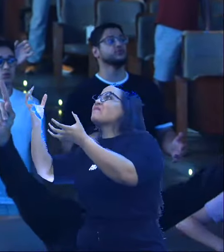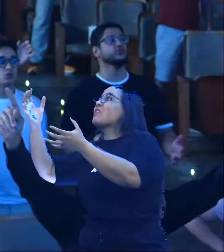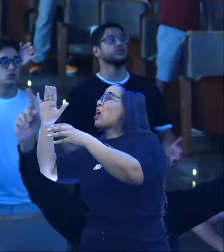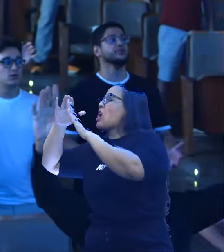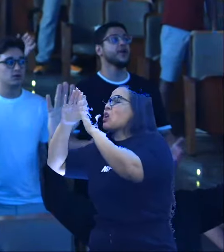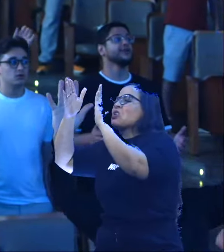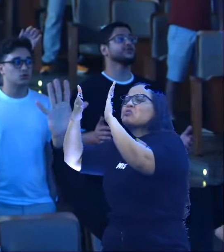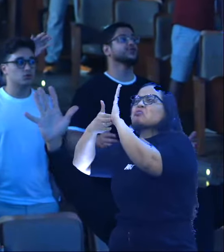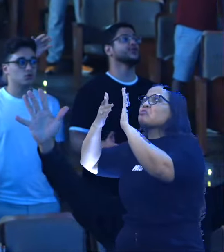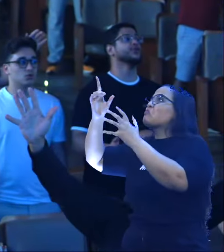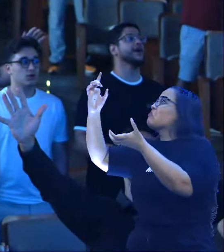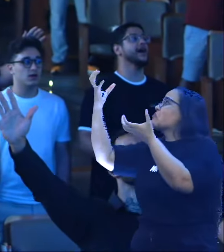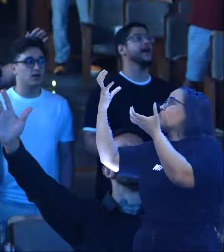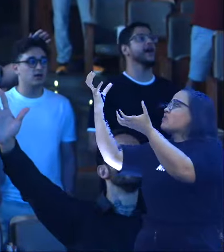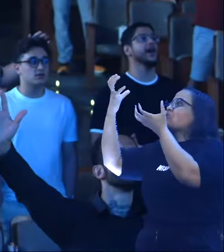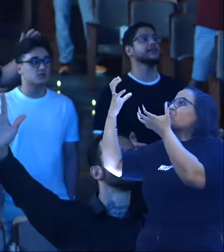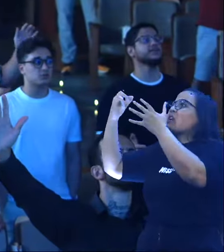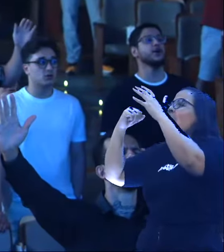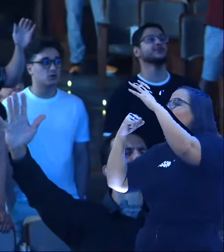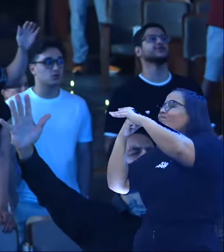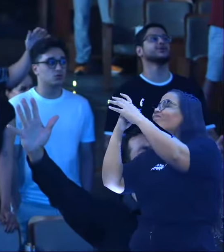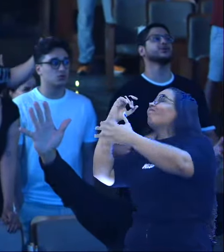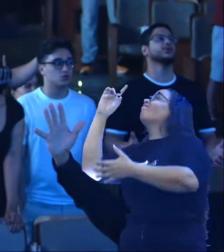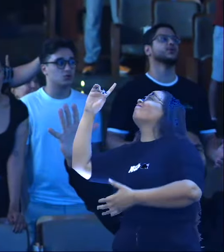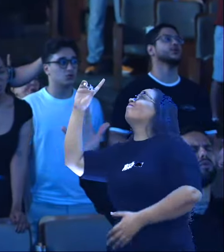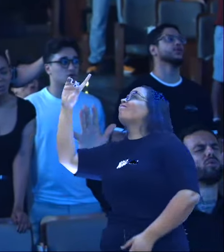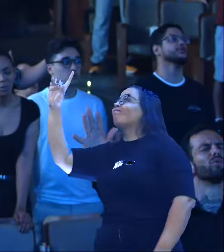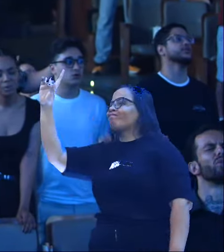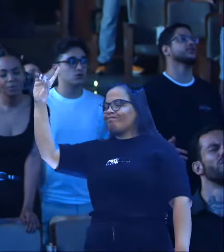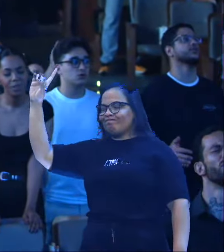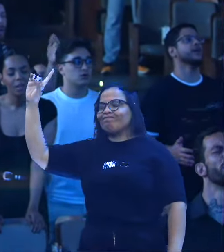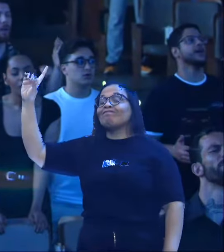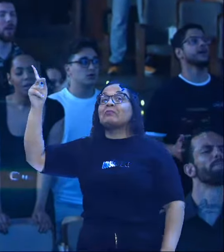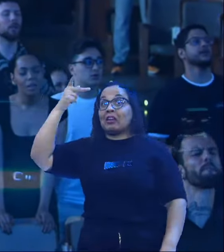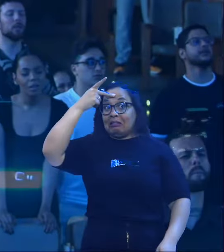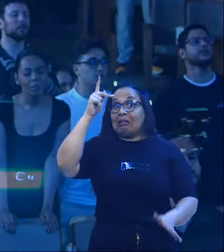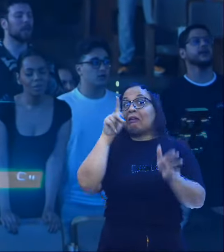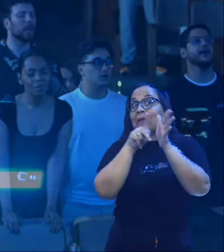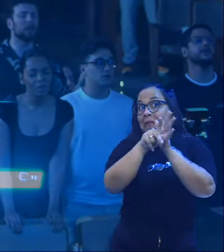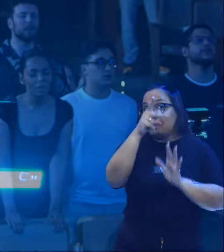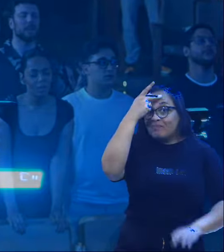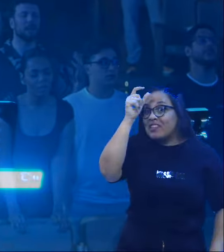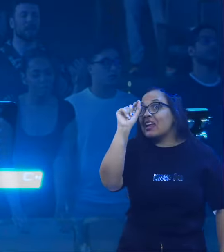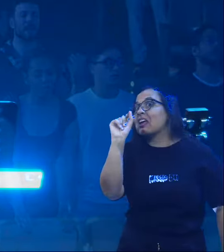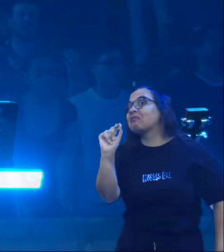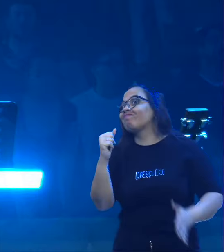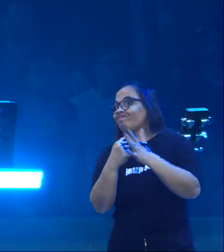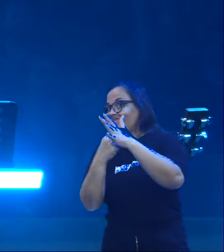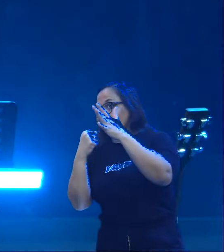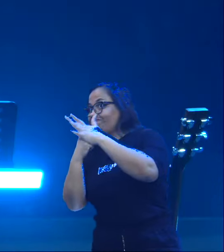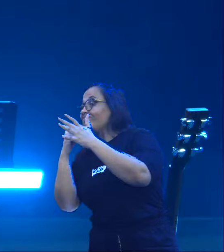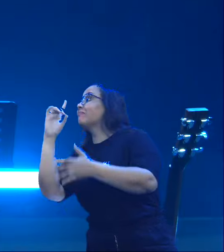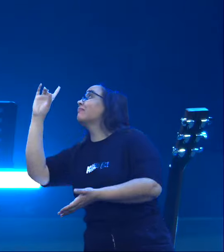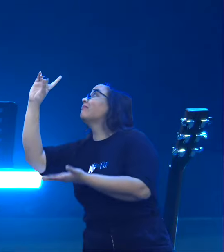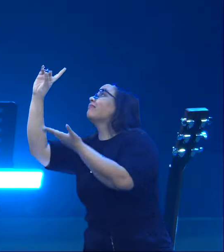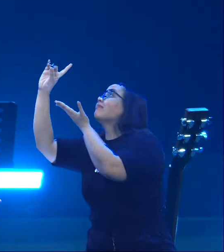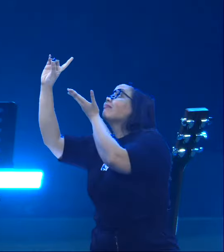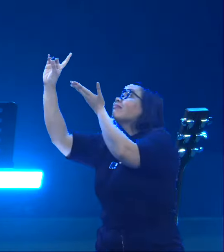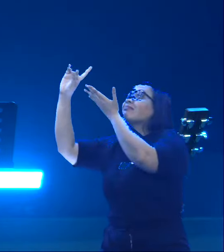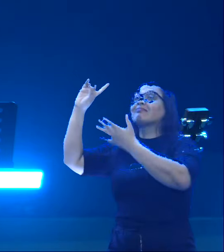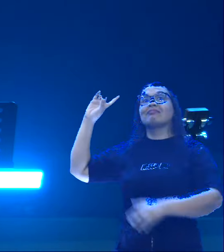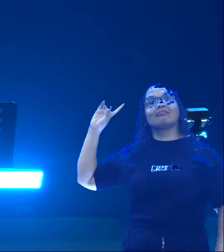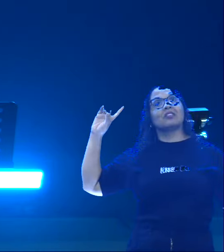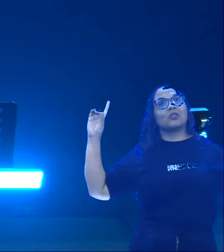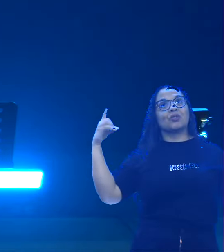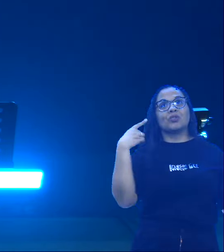Sim, o Senhor é suficiente para nós. O Senhor é suficiente para nós. Nós aumentamos a